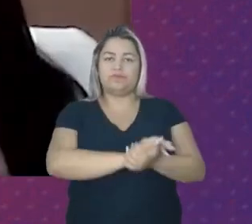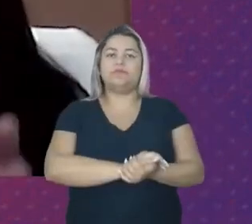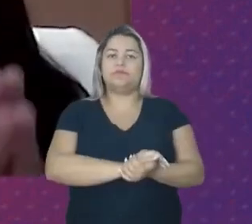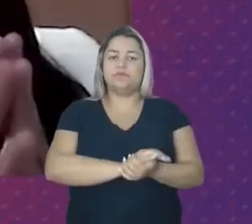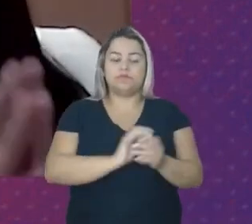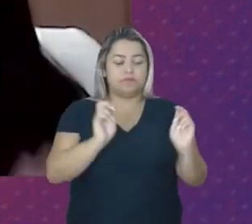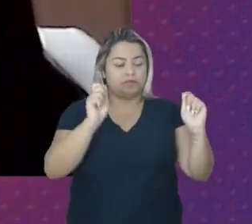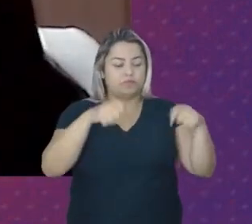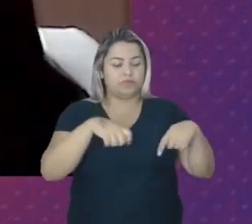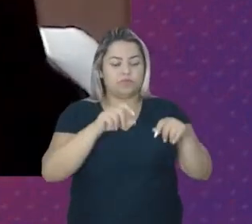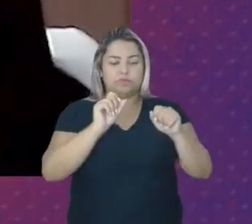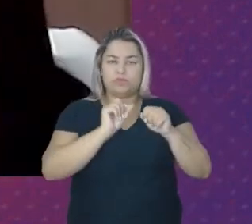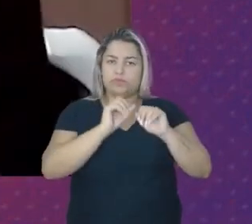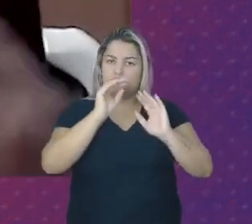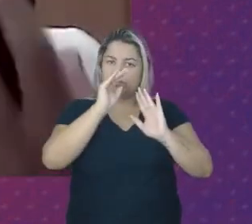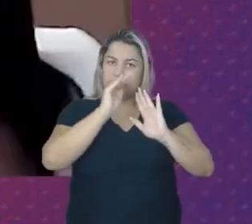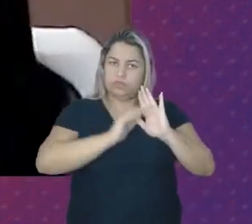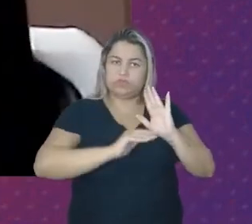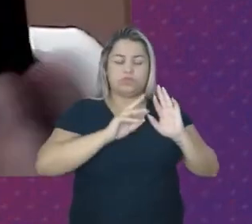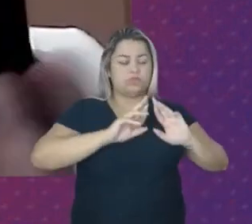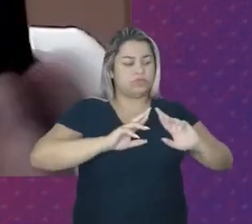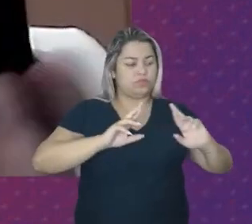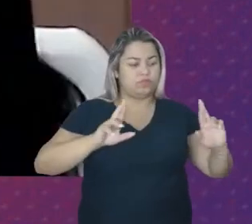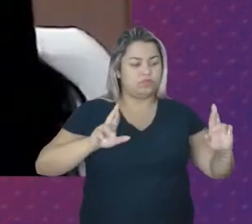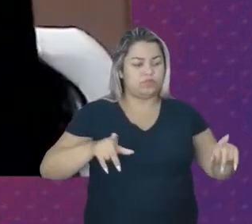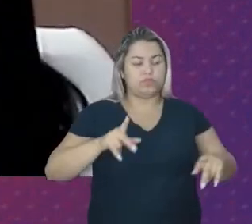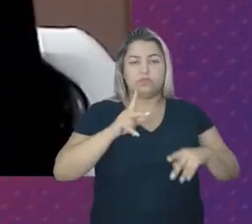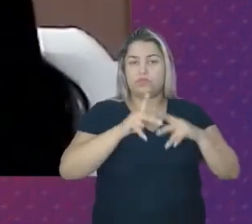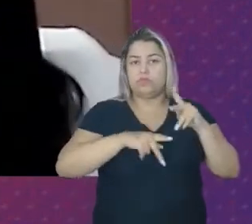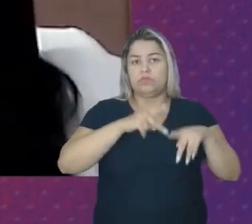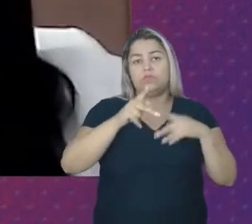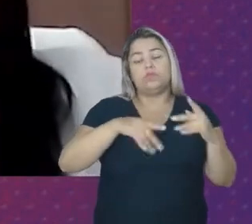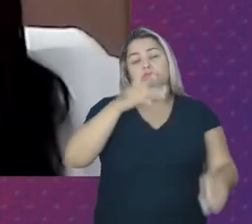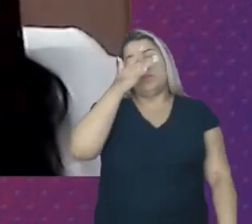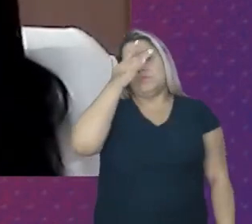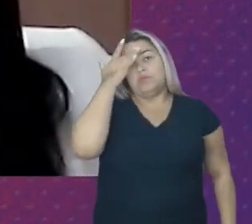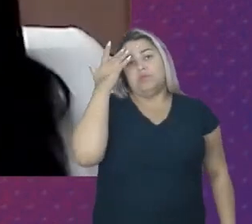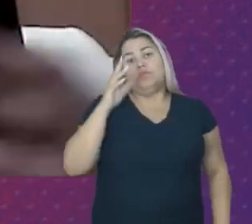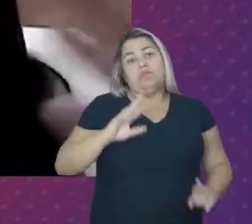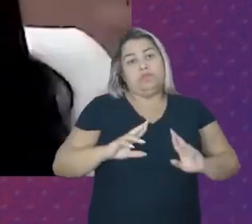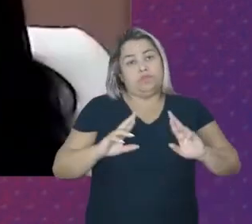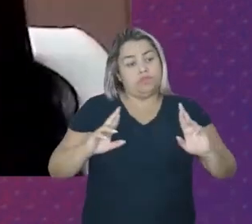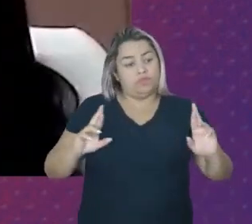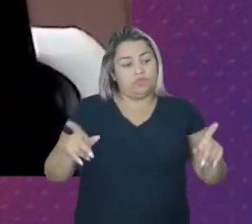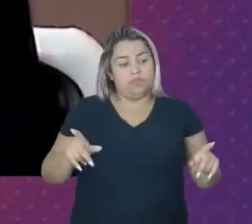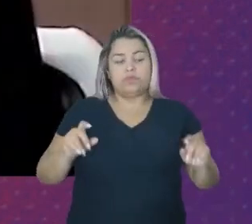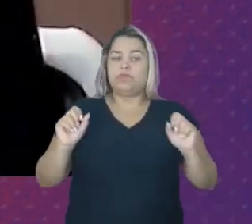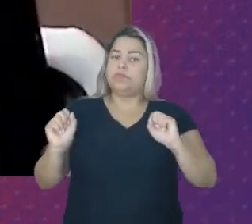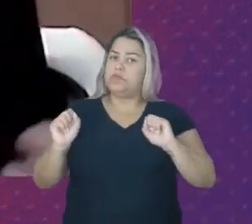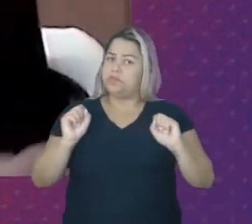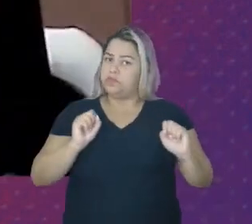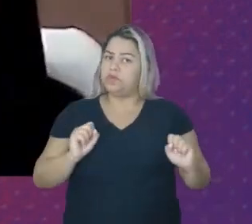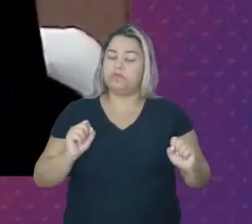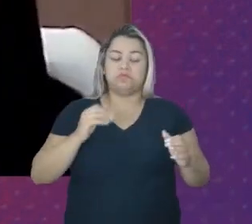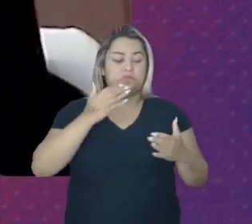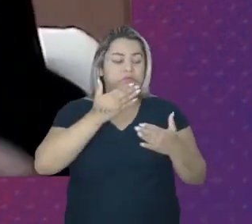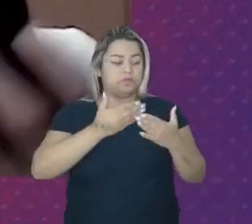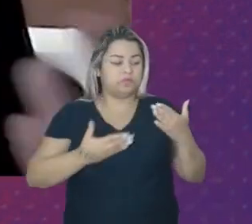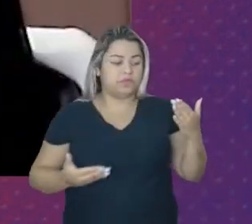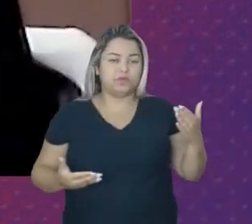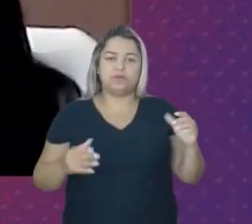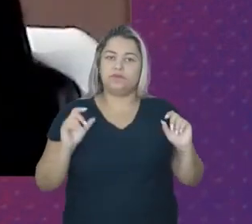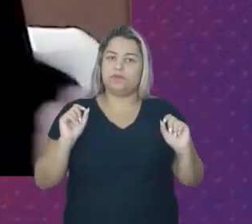faça conteúdos diferentes para públicos diferentes. De outra forma, você pode perder a